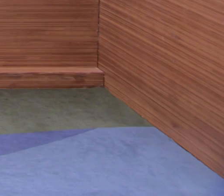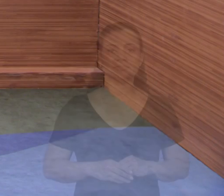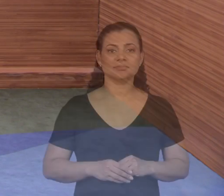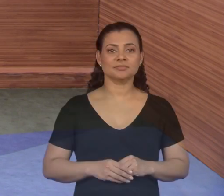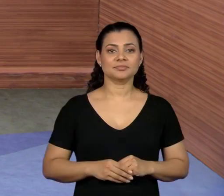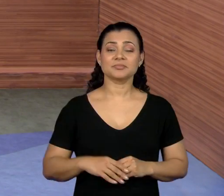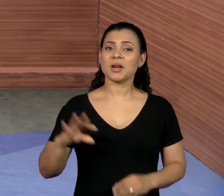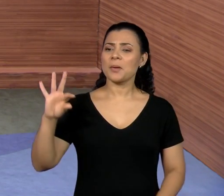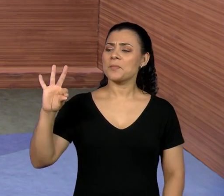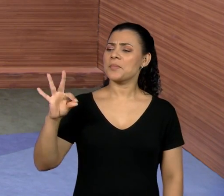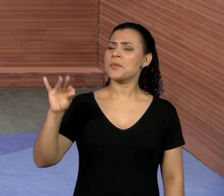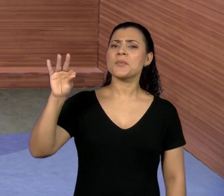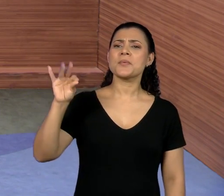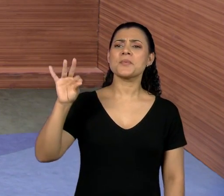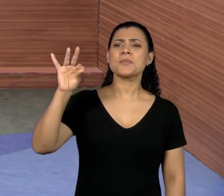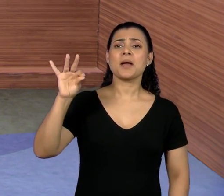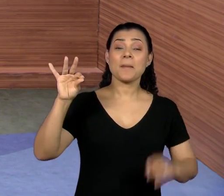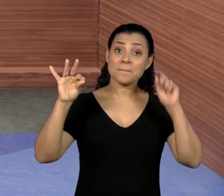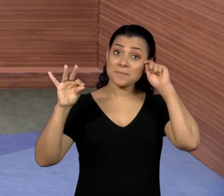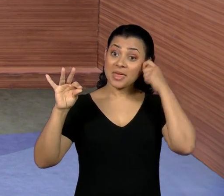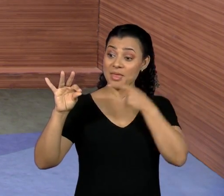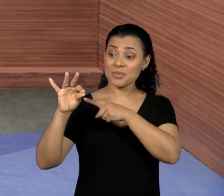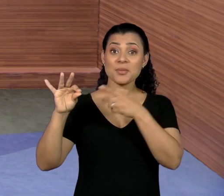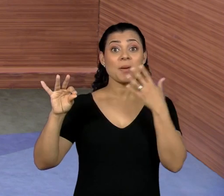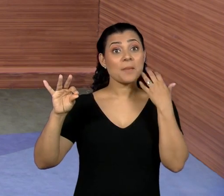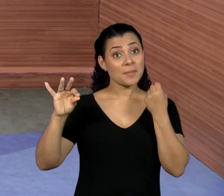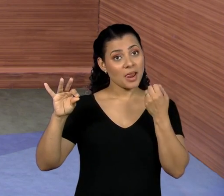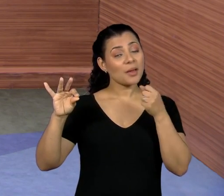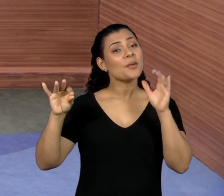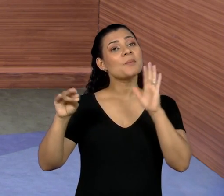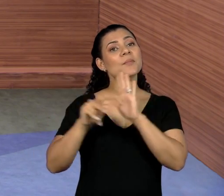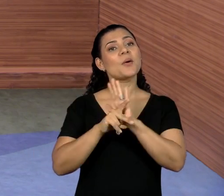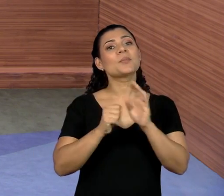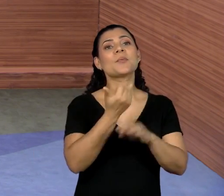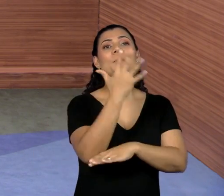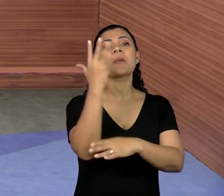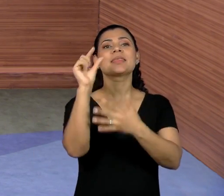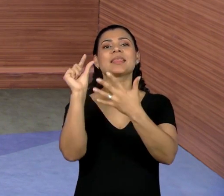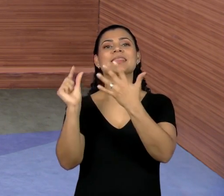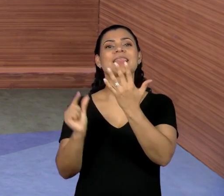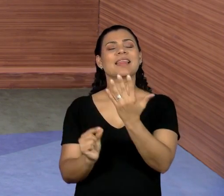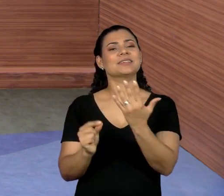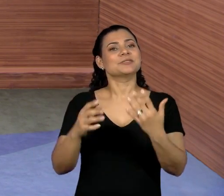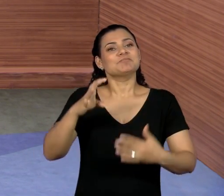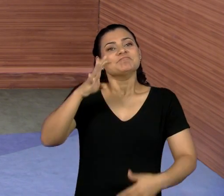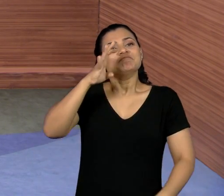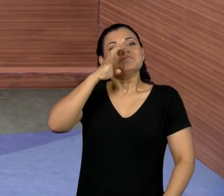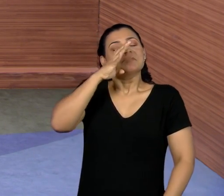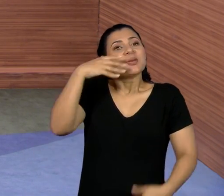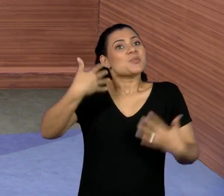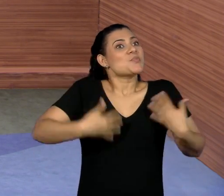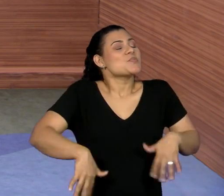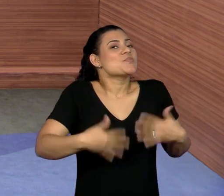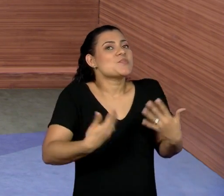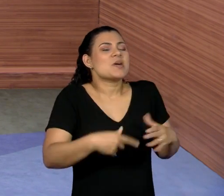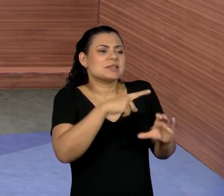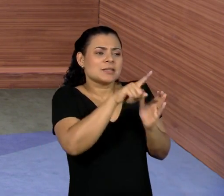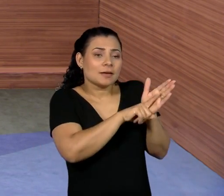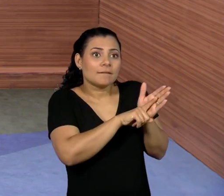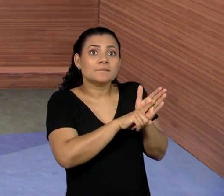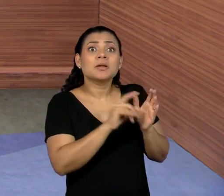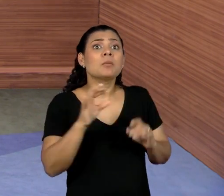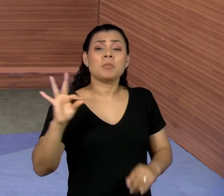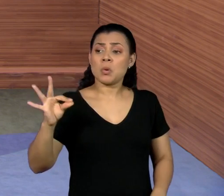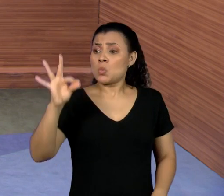O beija-flor preto da cauda branca, espécie da Mata Atlântica, encanta e intriga os cientistas. Ele emite um